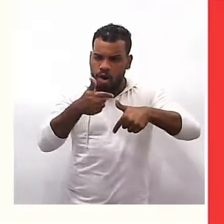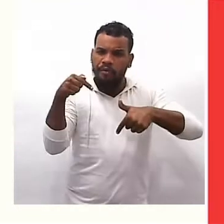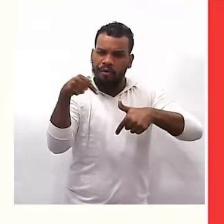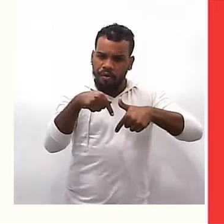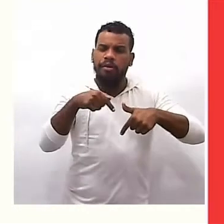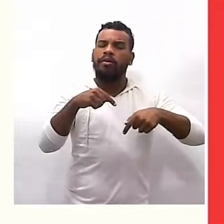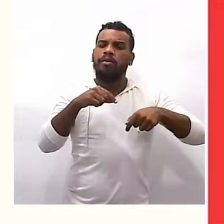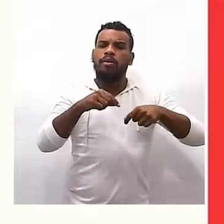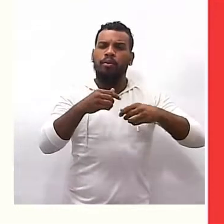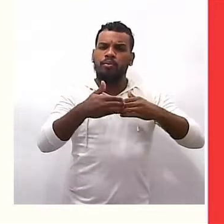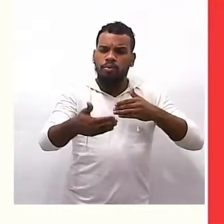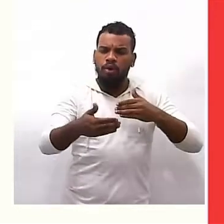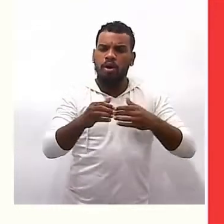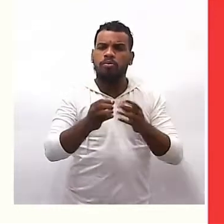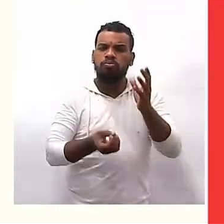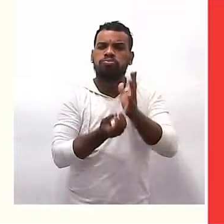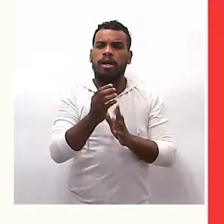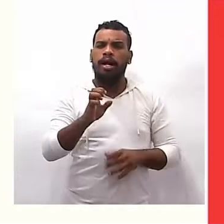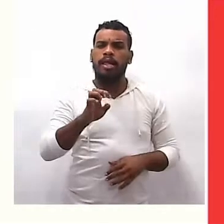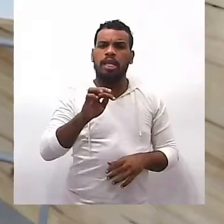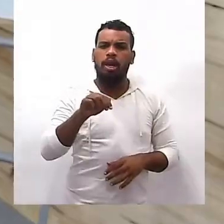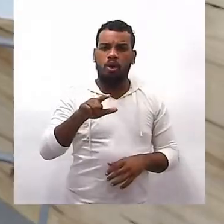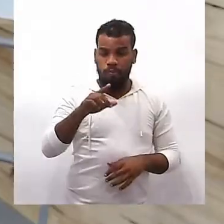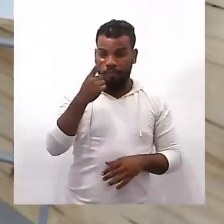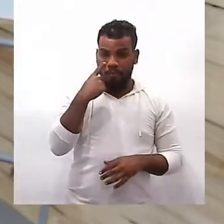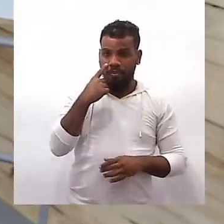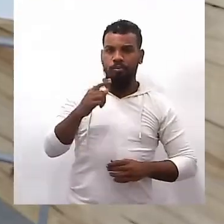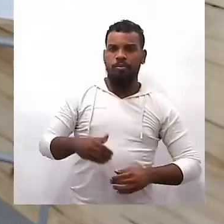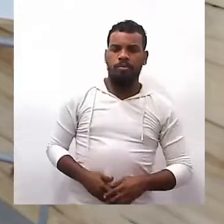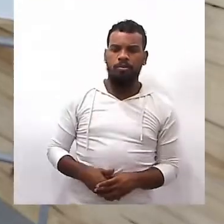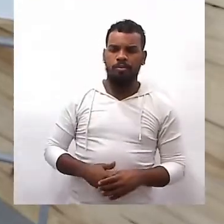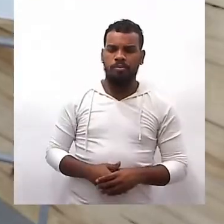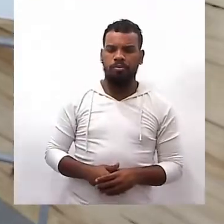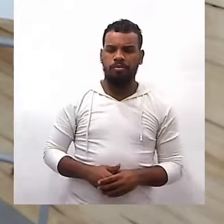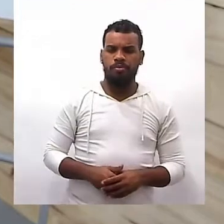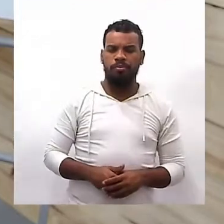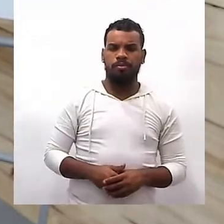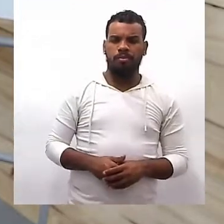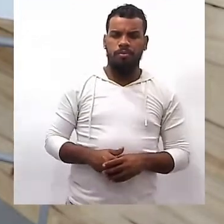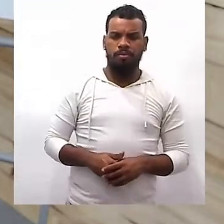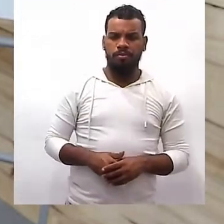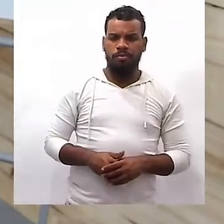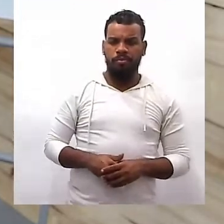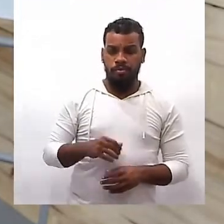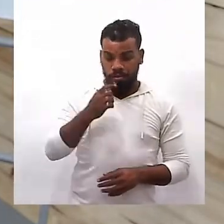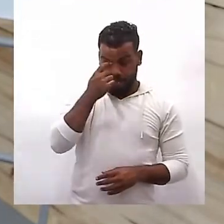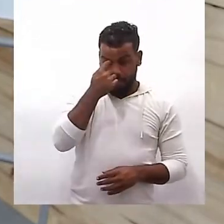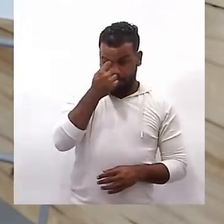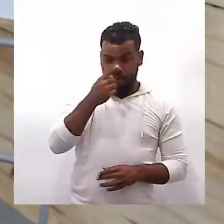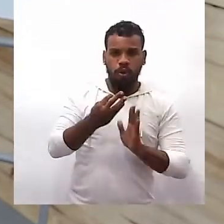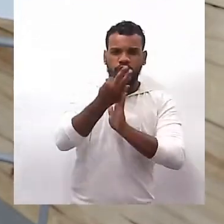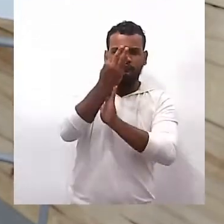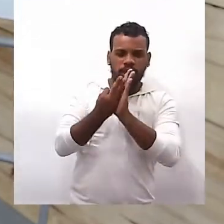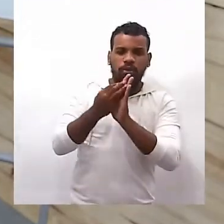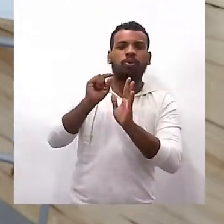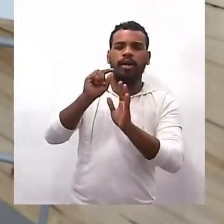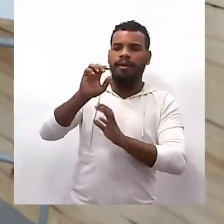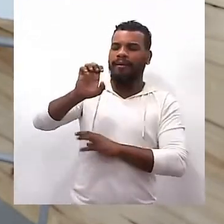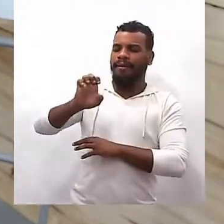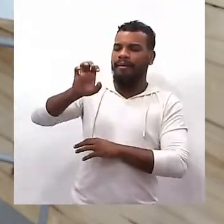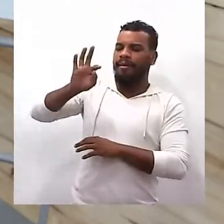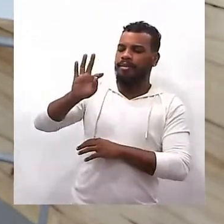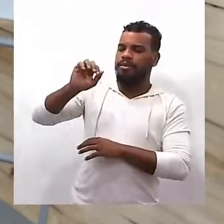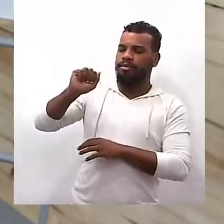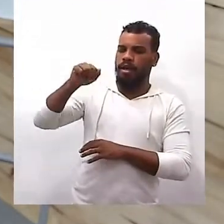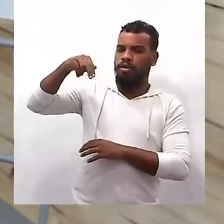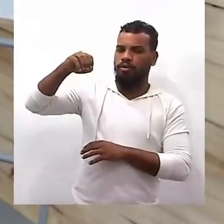processo de produção do etanol é... Jonathan, puxa para mim aqui. Galera, é o seguinte, ele está falando da produção do etanol, da